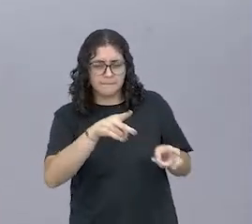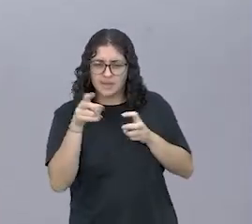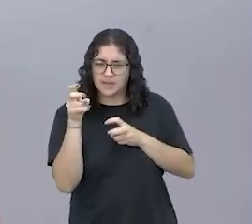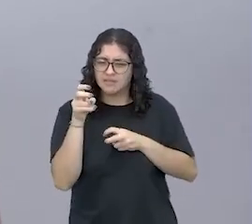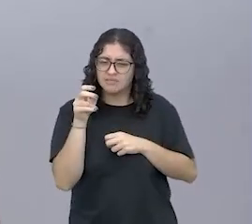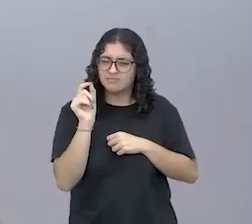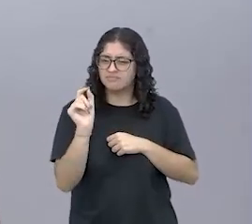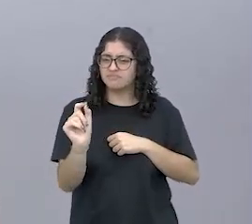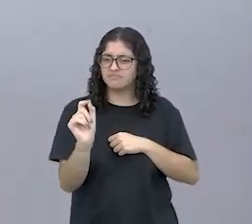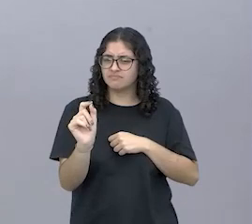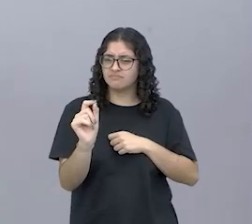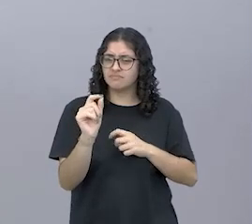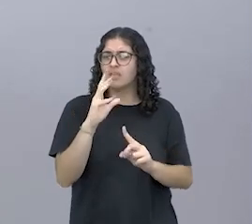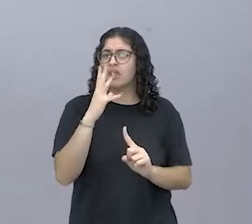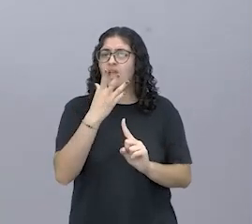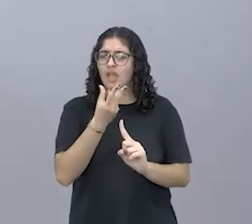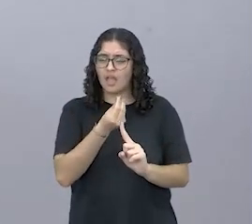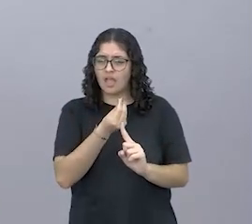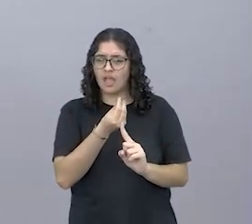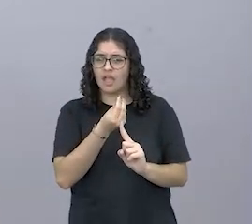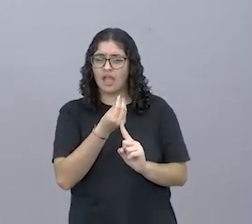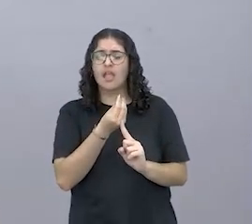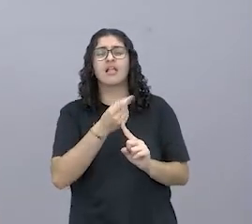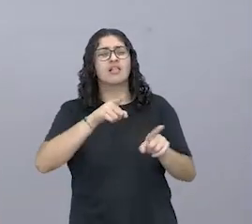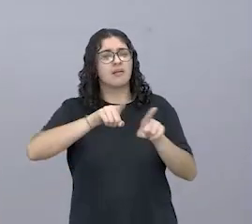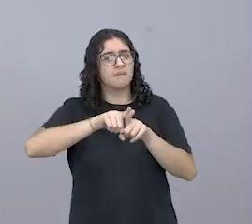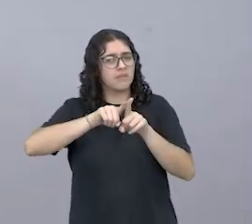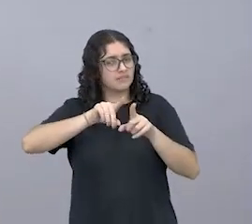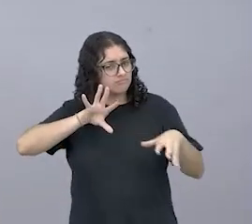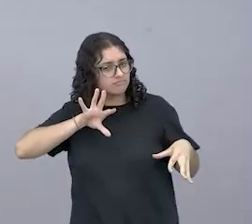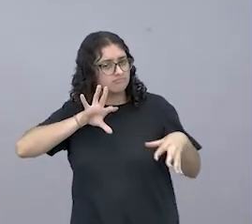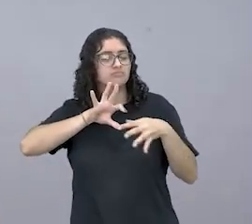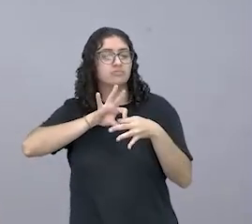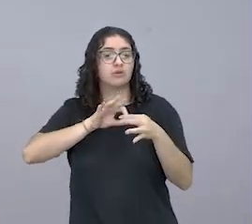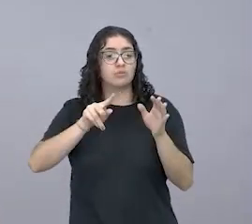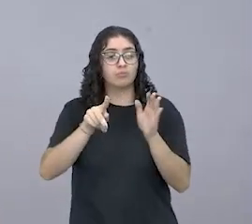que a arte, ela faz parte também desse